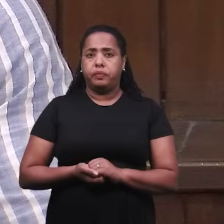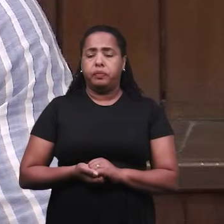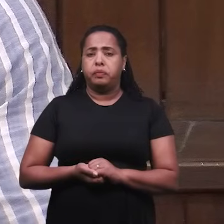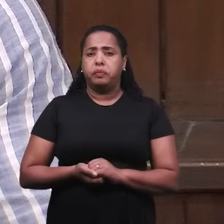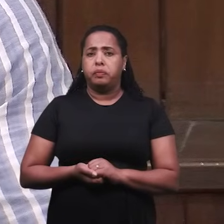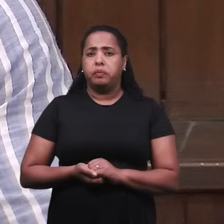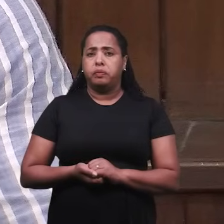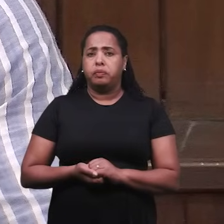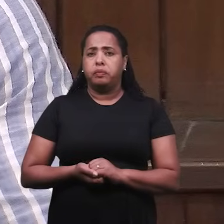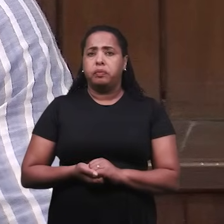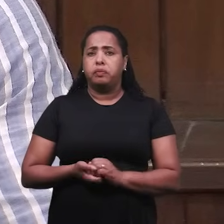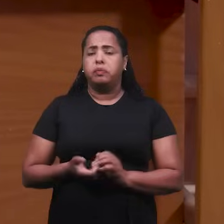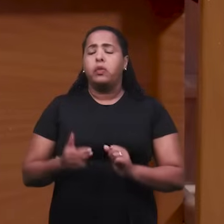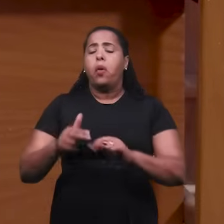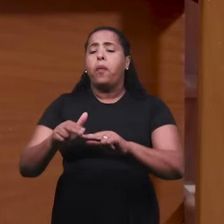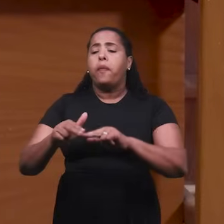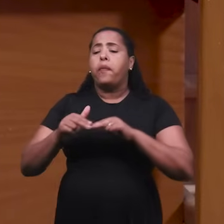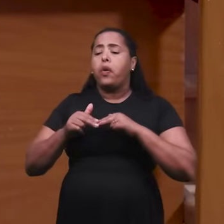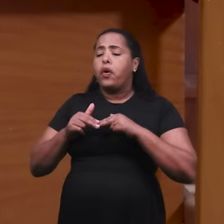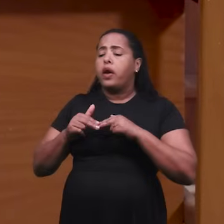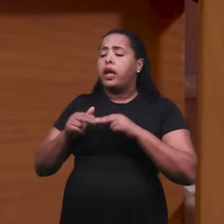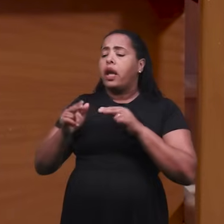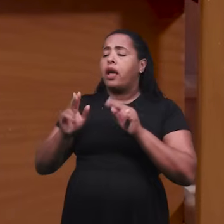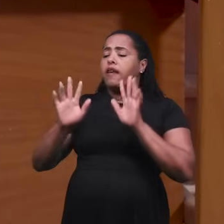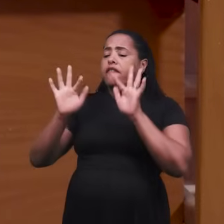porque a expressão fim do mundo.